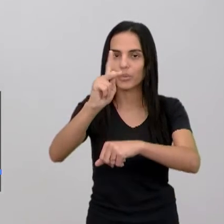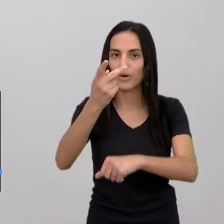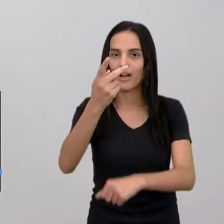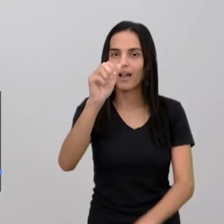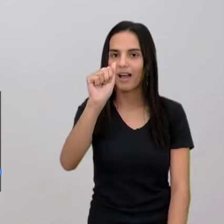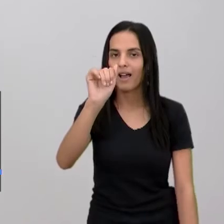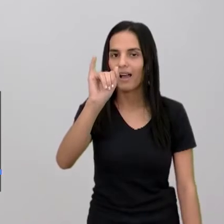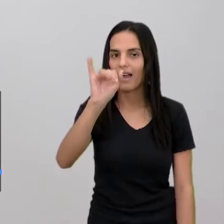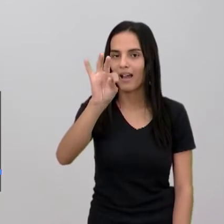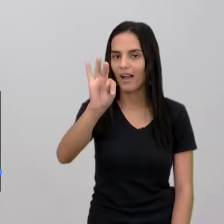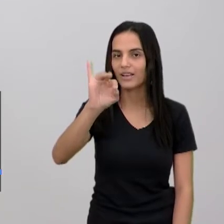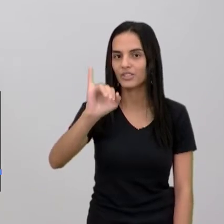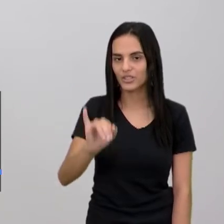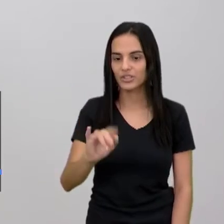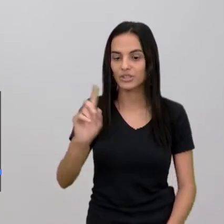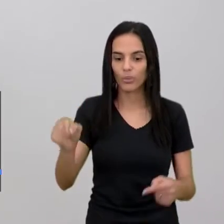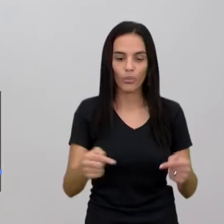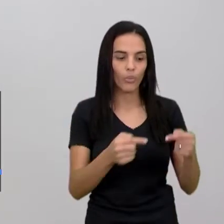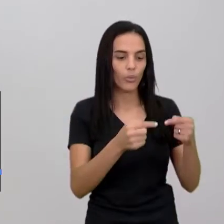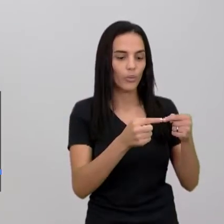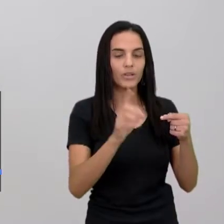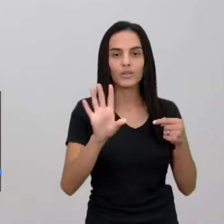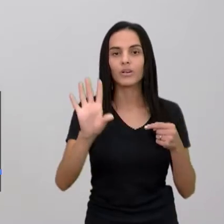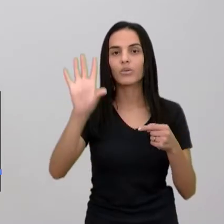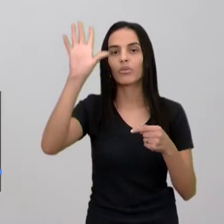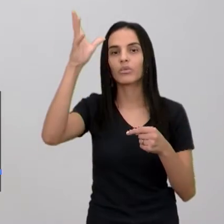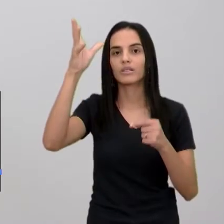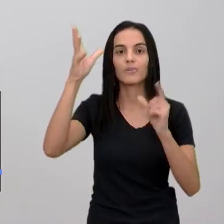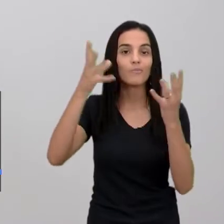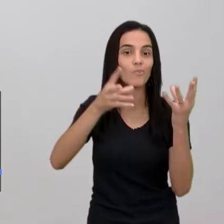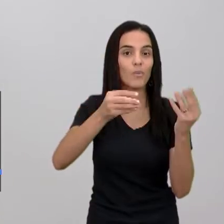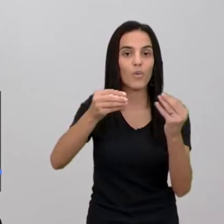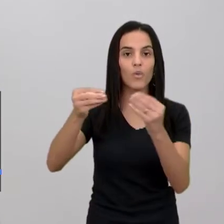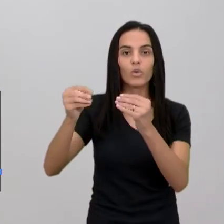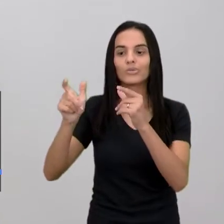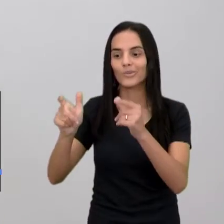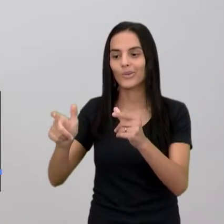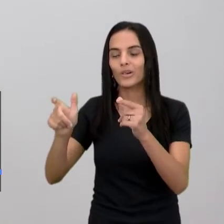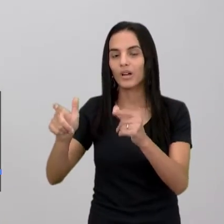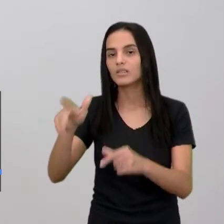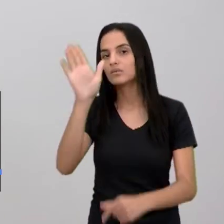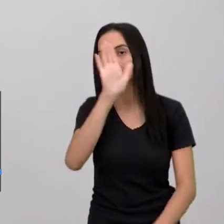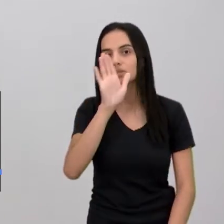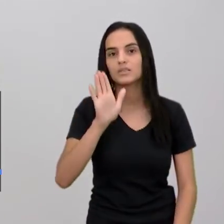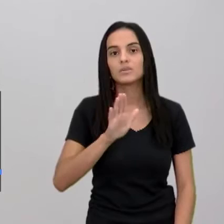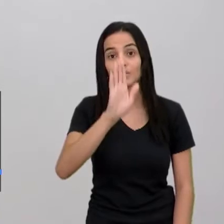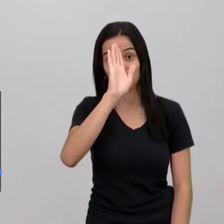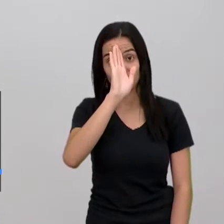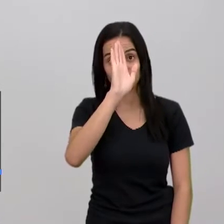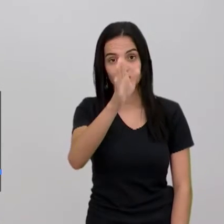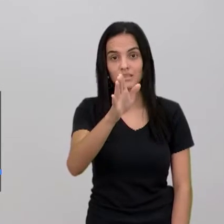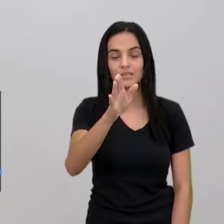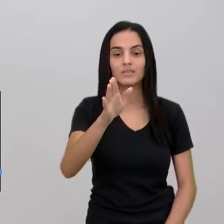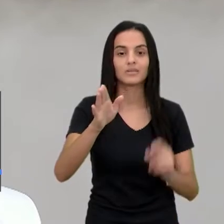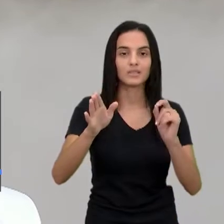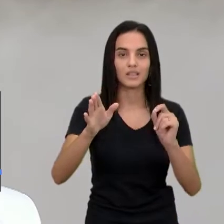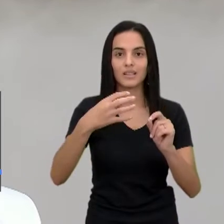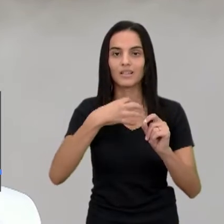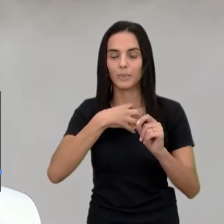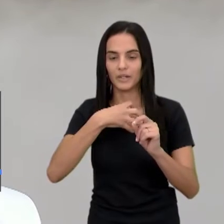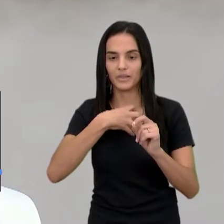num paralelo com o que acontece em muitos locais no Brasil, principalmente na